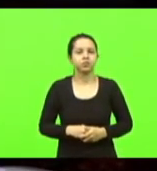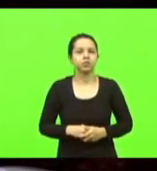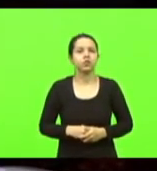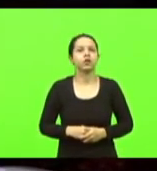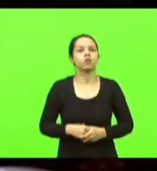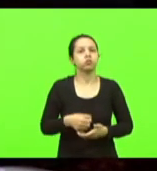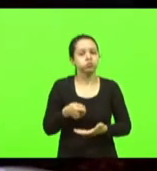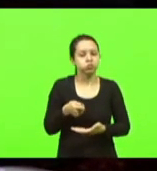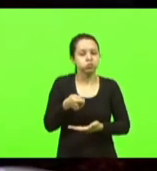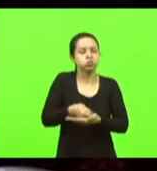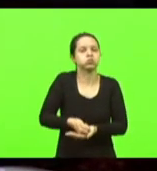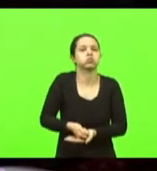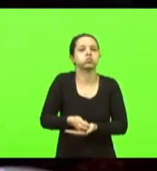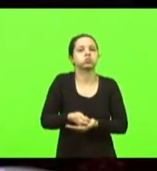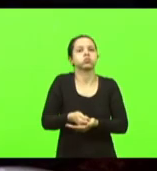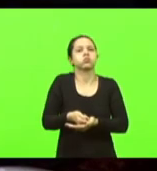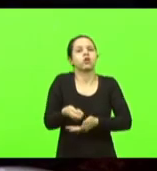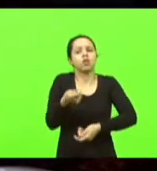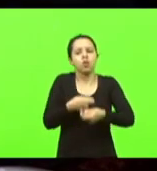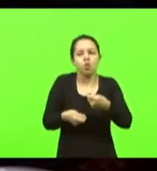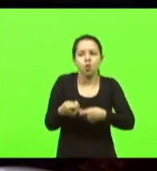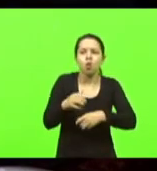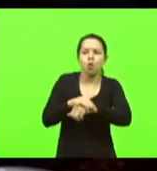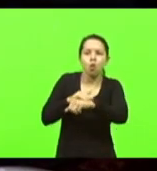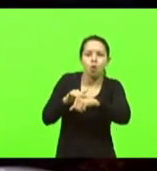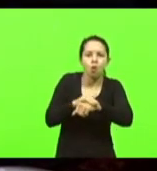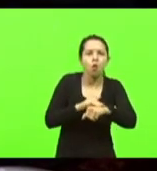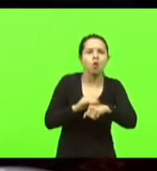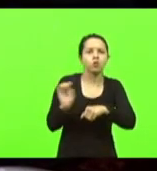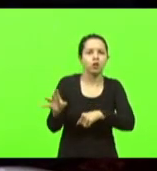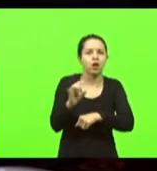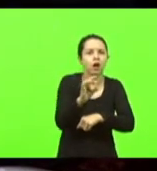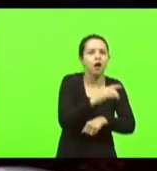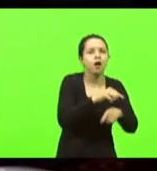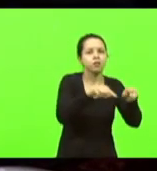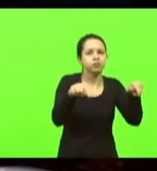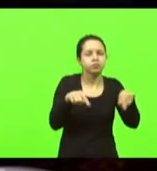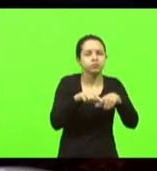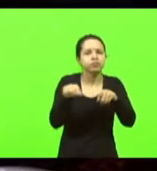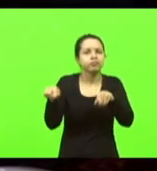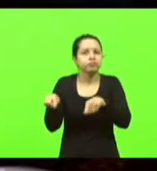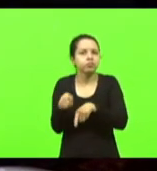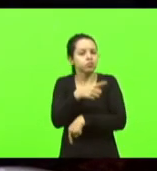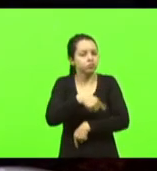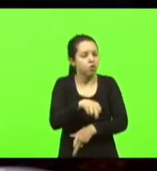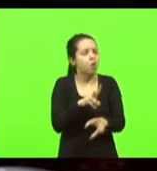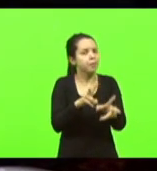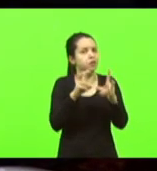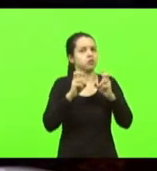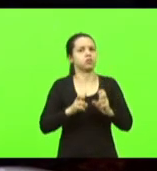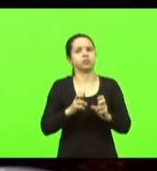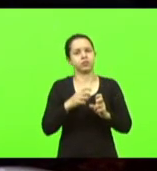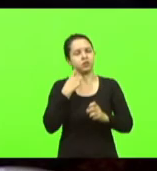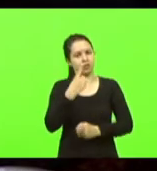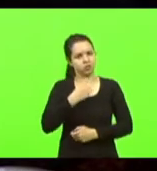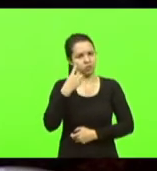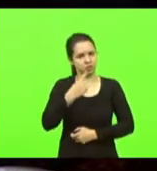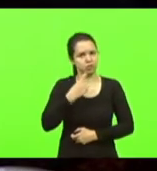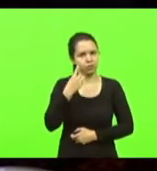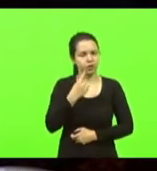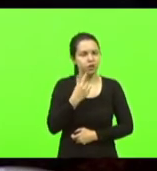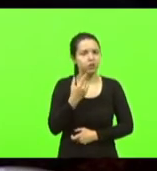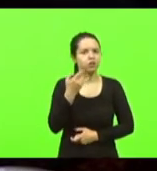negociação as conversações em cada gabinete Deu para perceber Deputado Maurício a